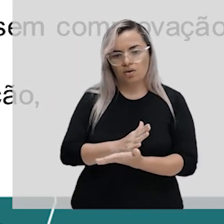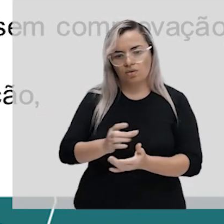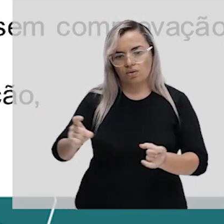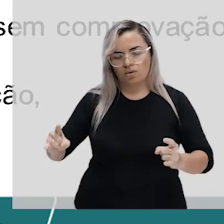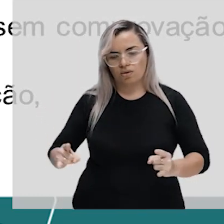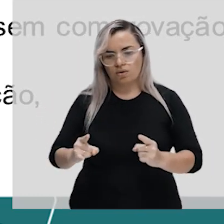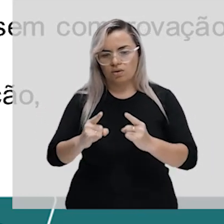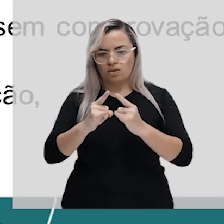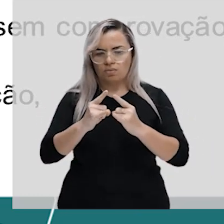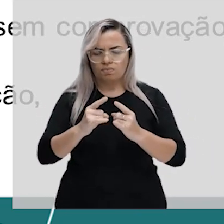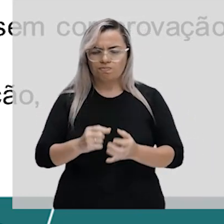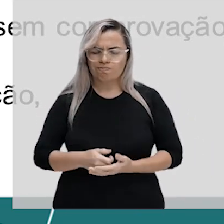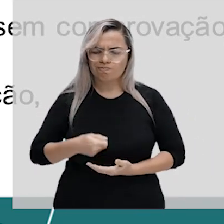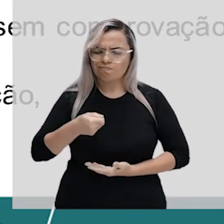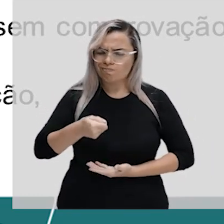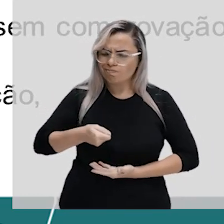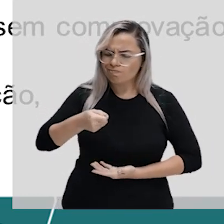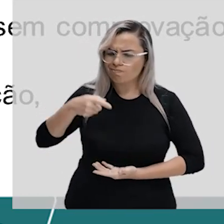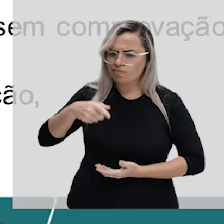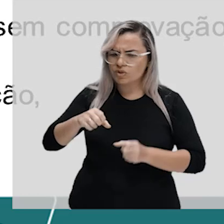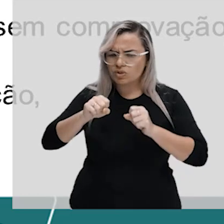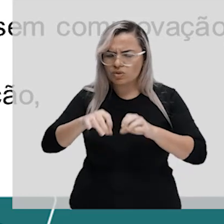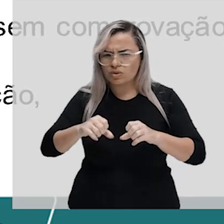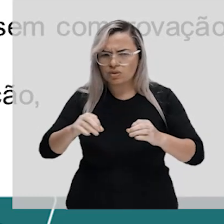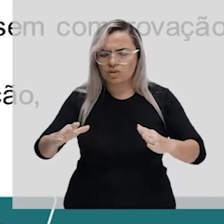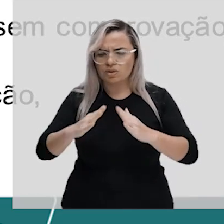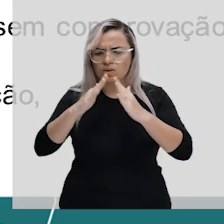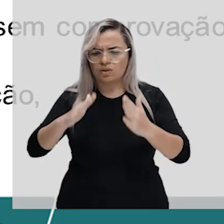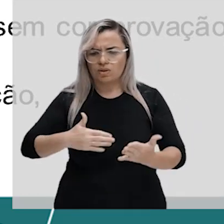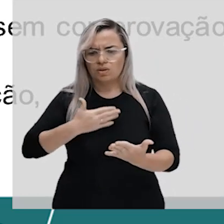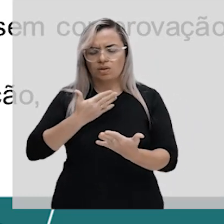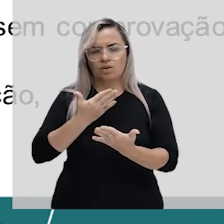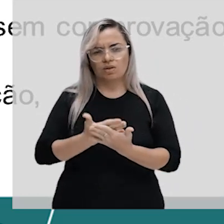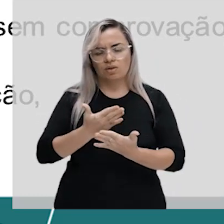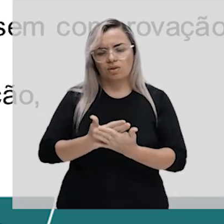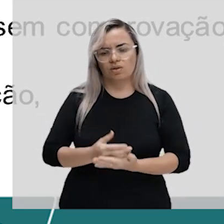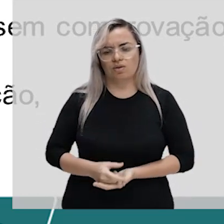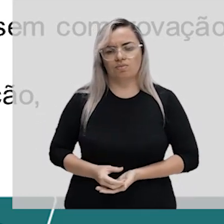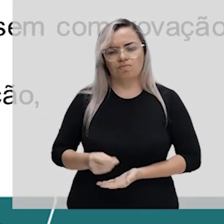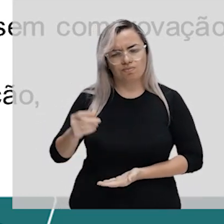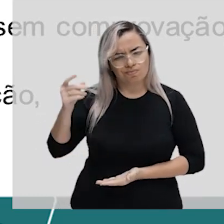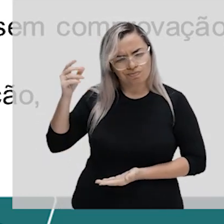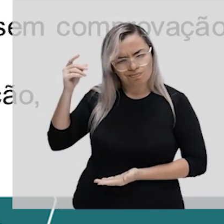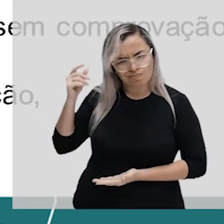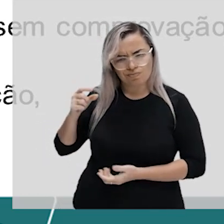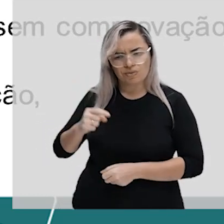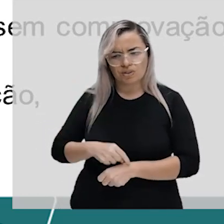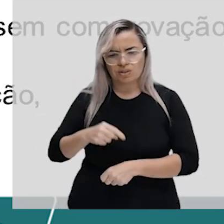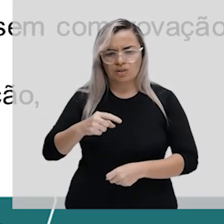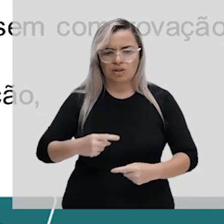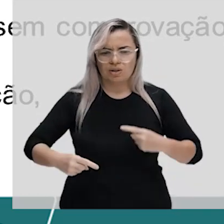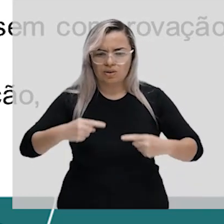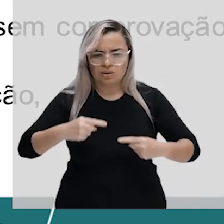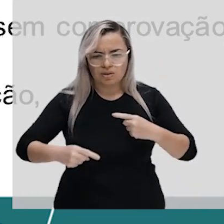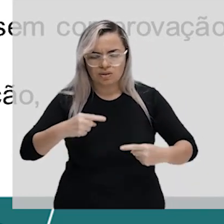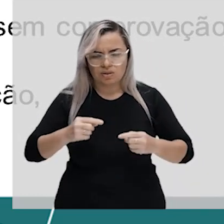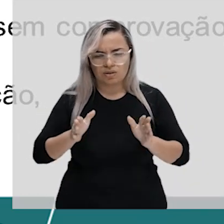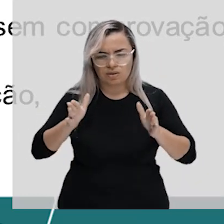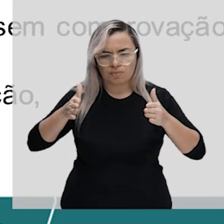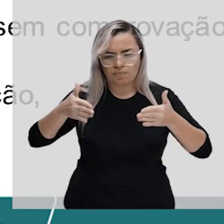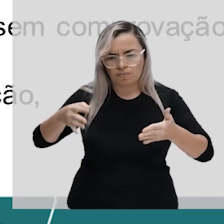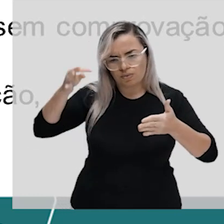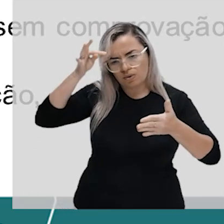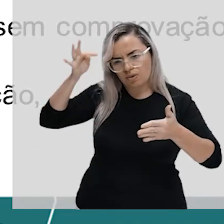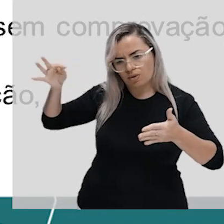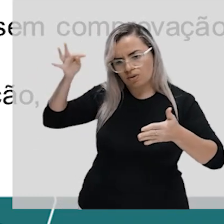ensino nas escolas. Nos últimos tempos, a polêmica está centrada no termo teoria, que,